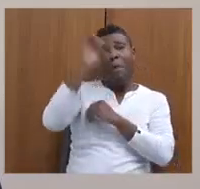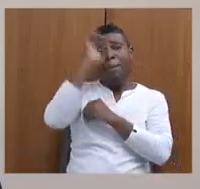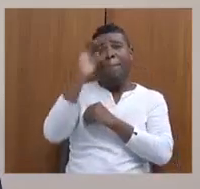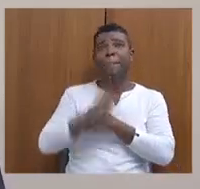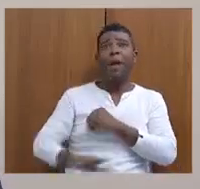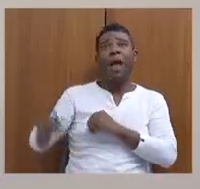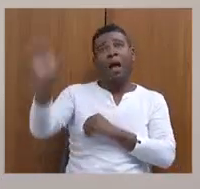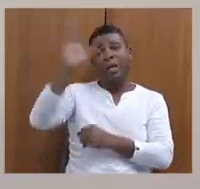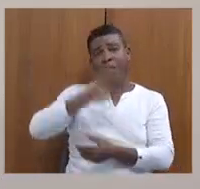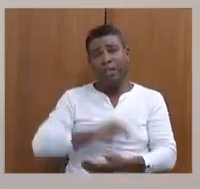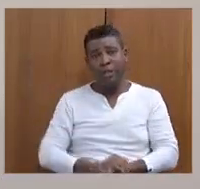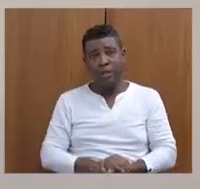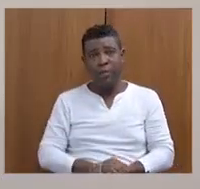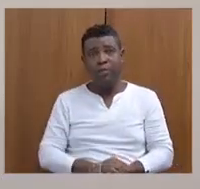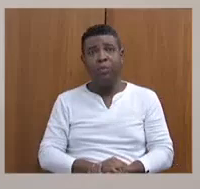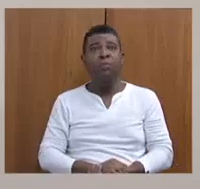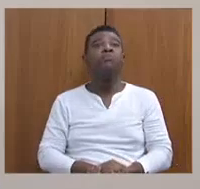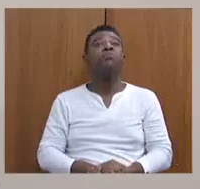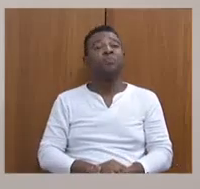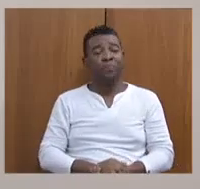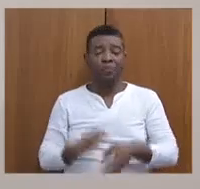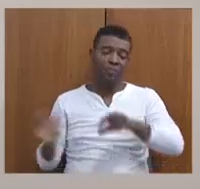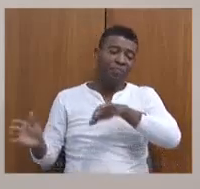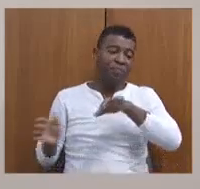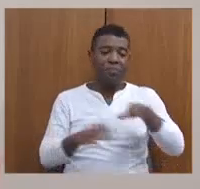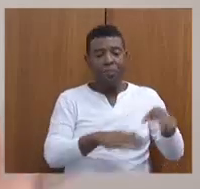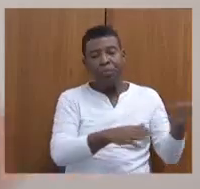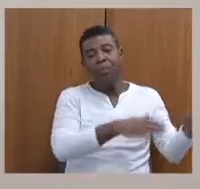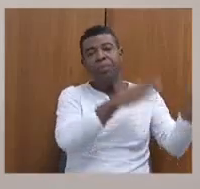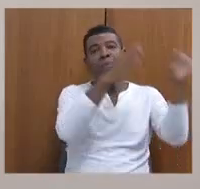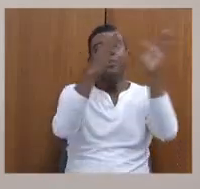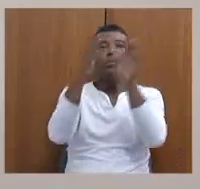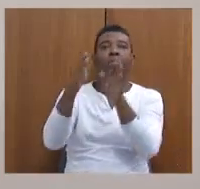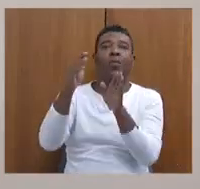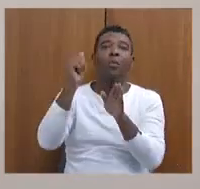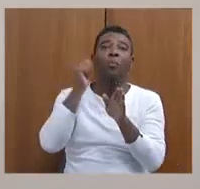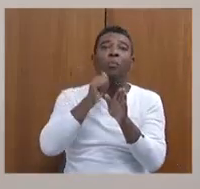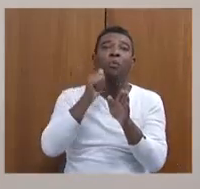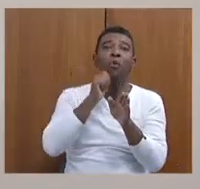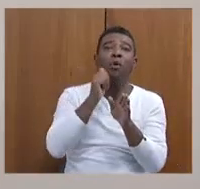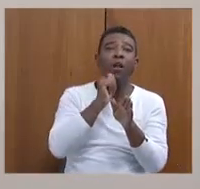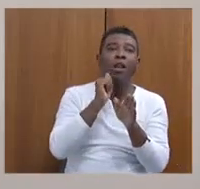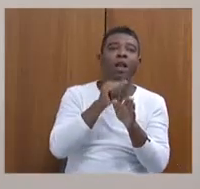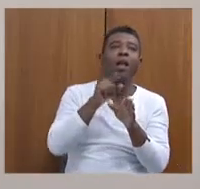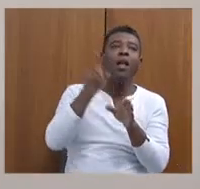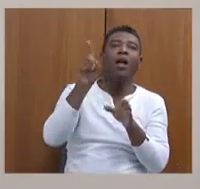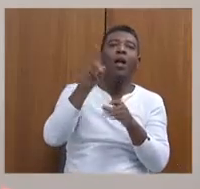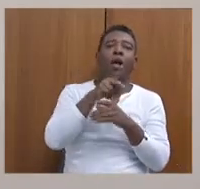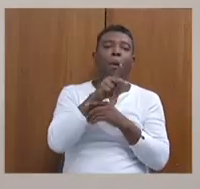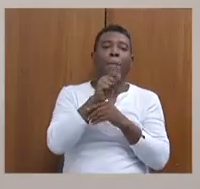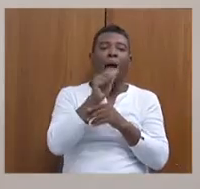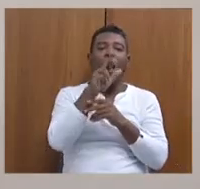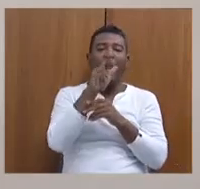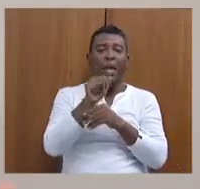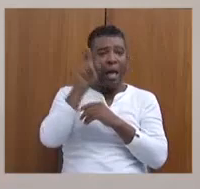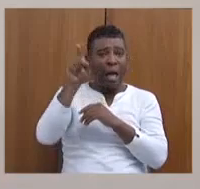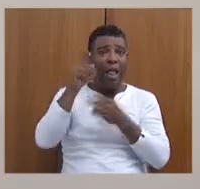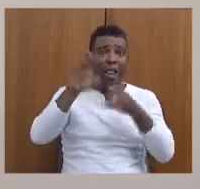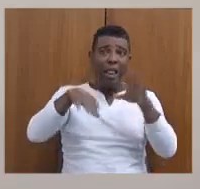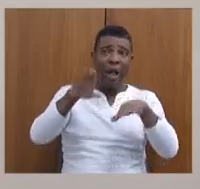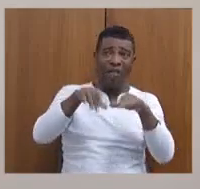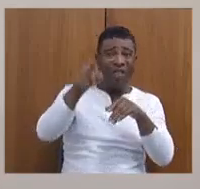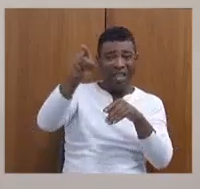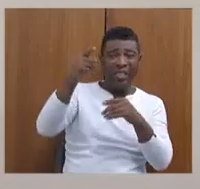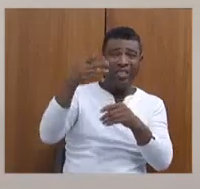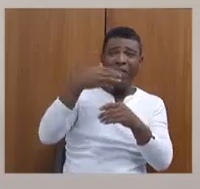com relação às mulheres também é no Pará talvez essa realidade que você relatou possa ser